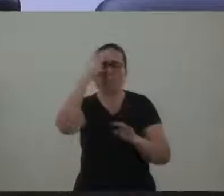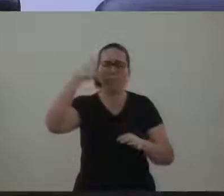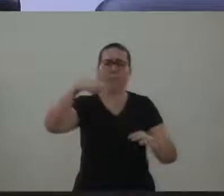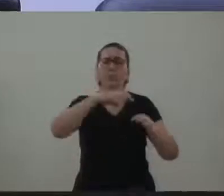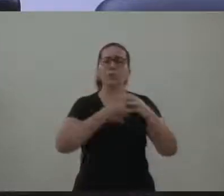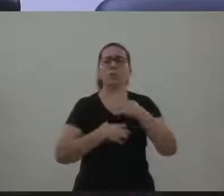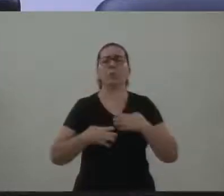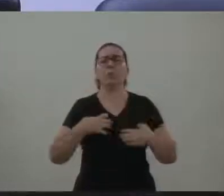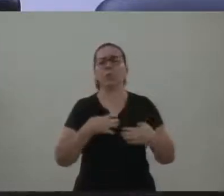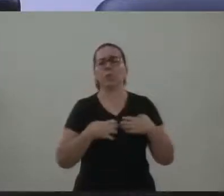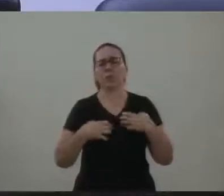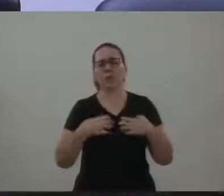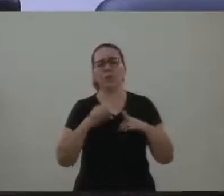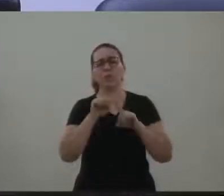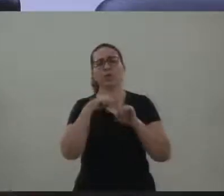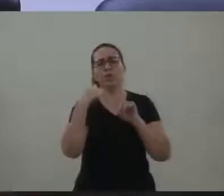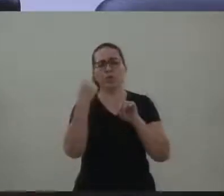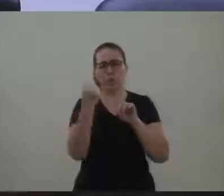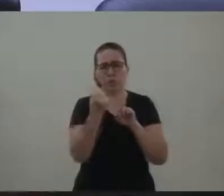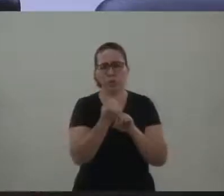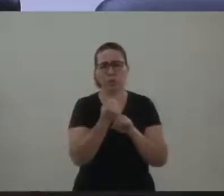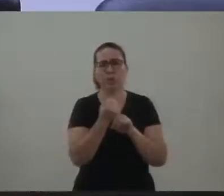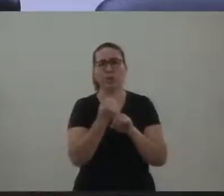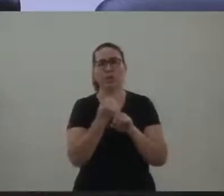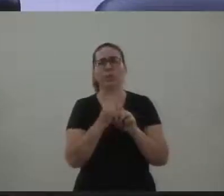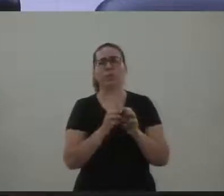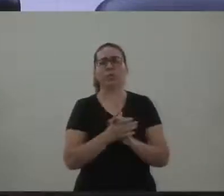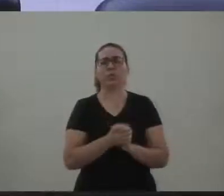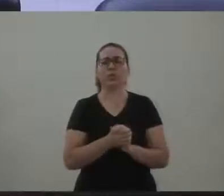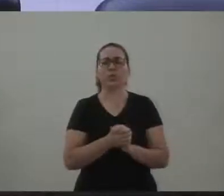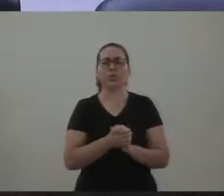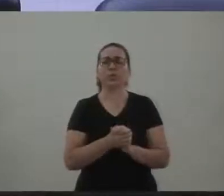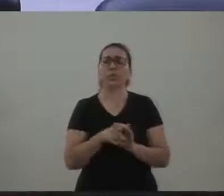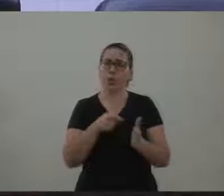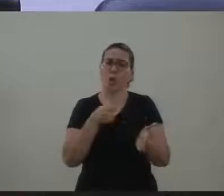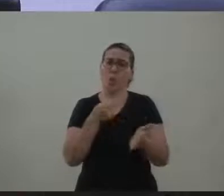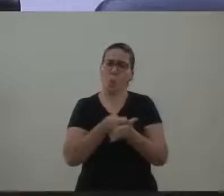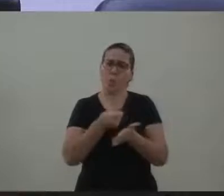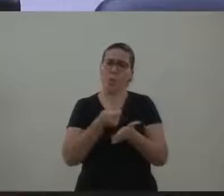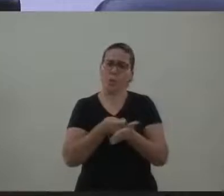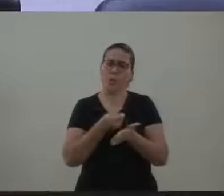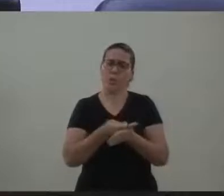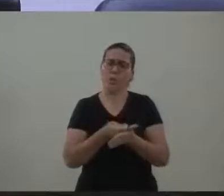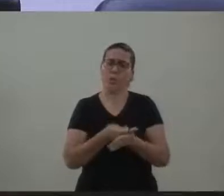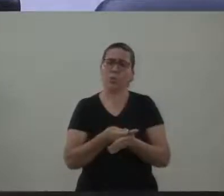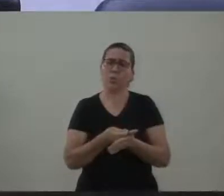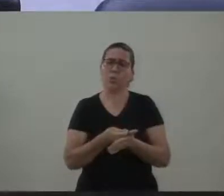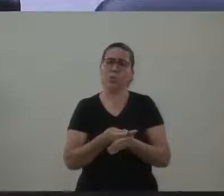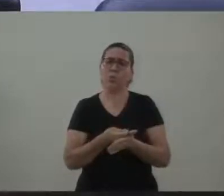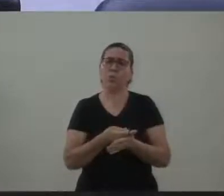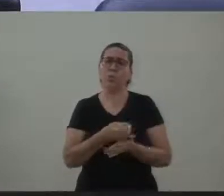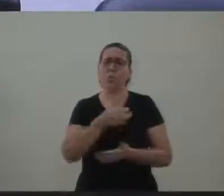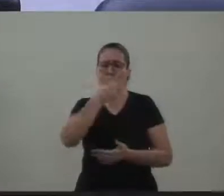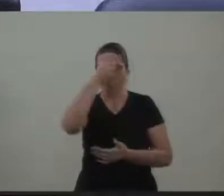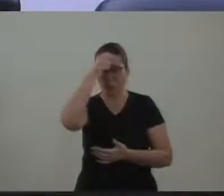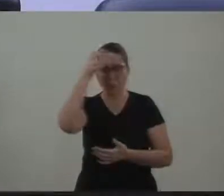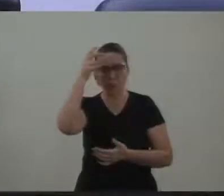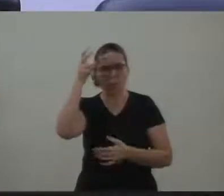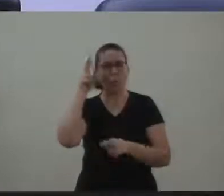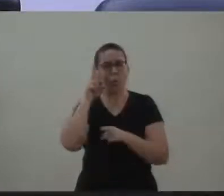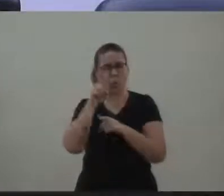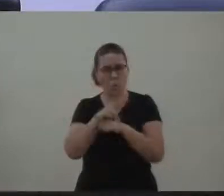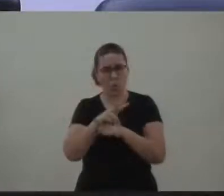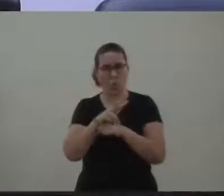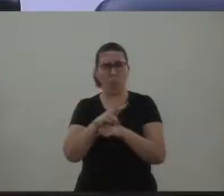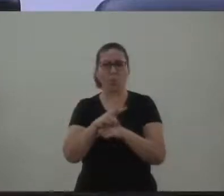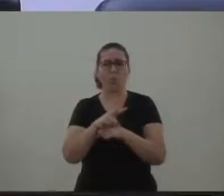da sociedade e, na verdade, é uma obrigação do poder público estar acompanhando isso nesse